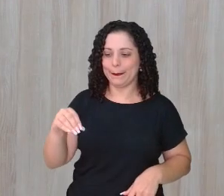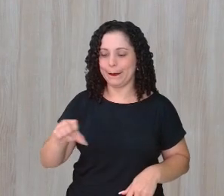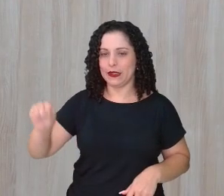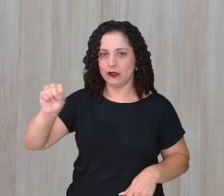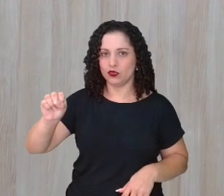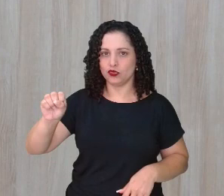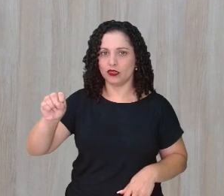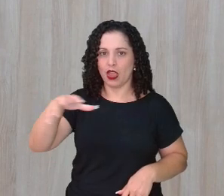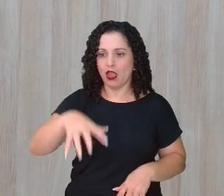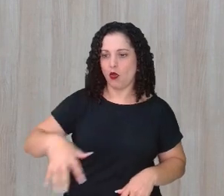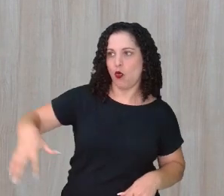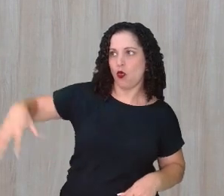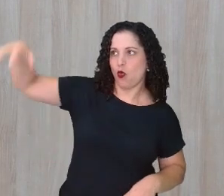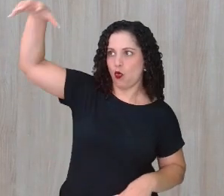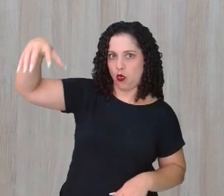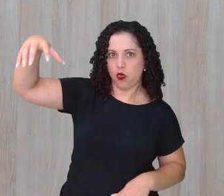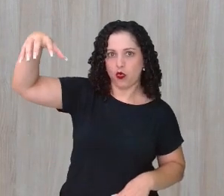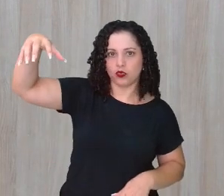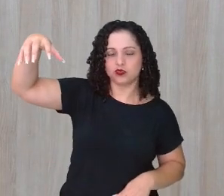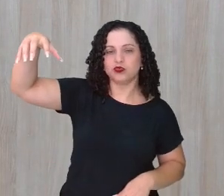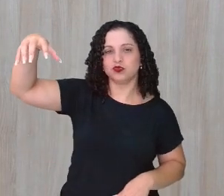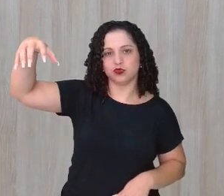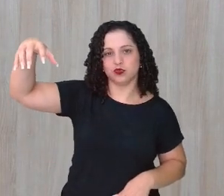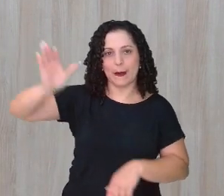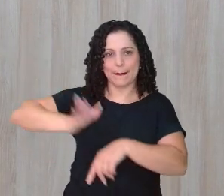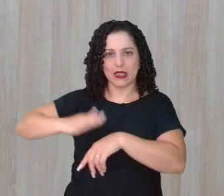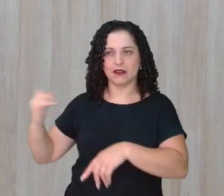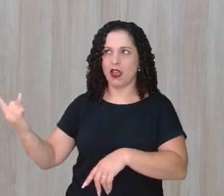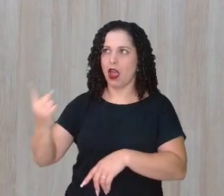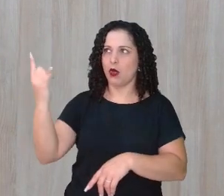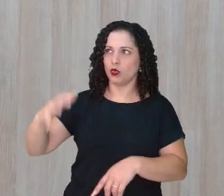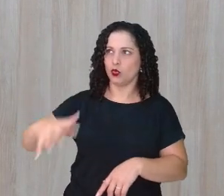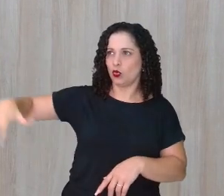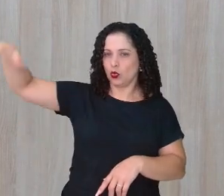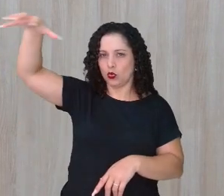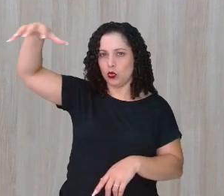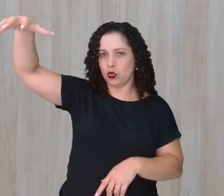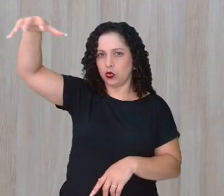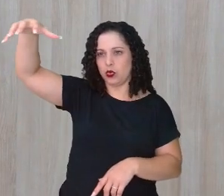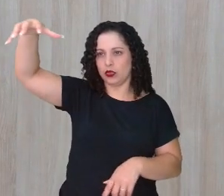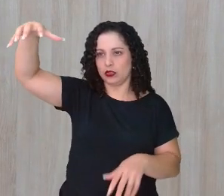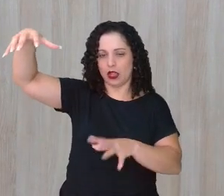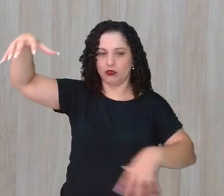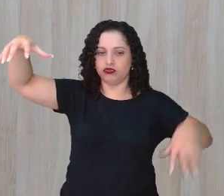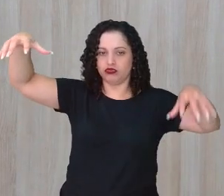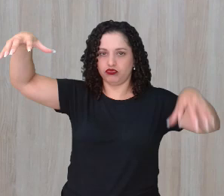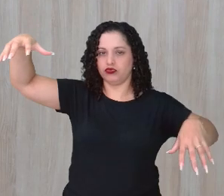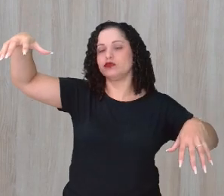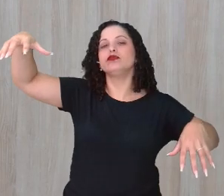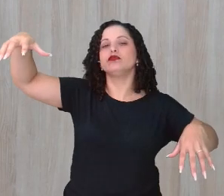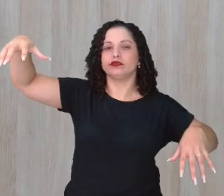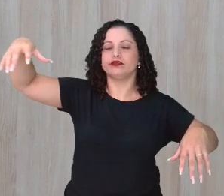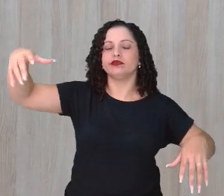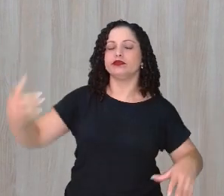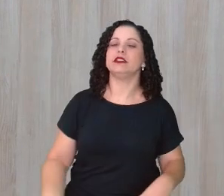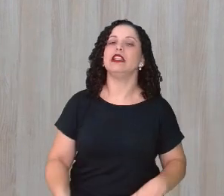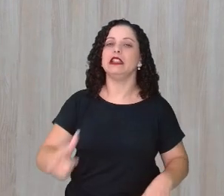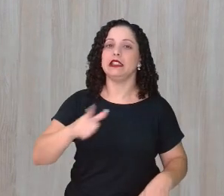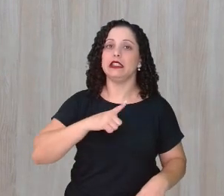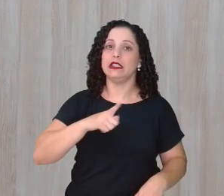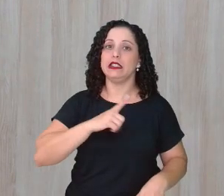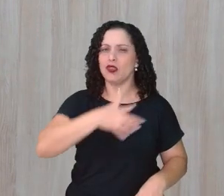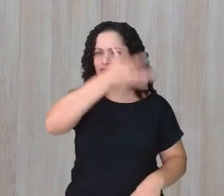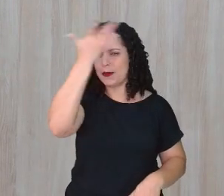e posicionados à esquerda. E tinham aqueles pântanos ou planícies, que eram aqueles que ficavam